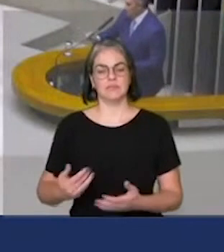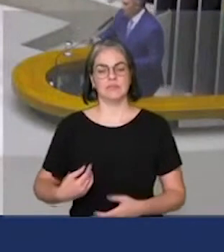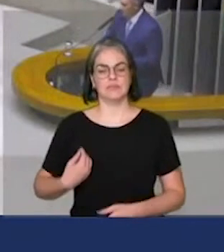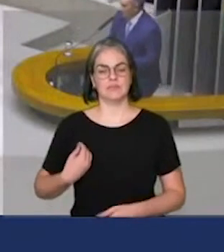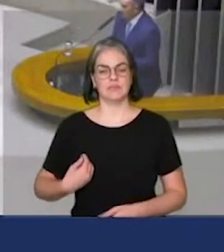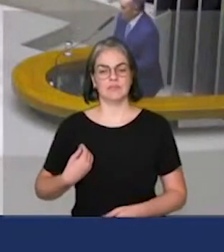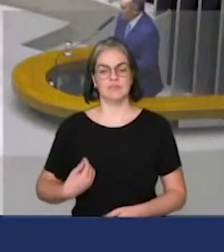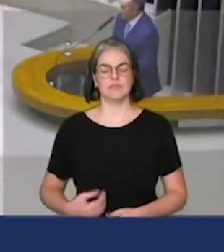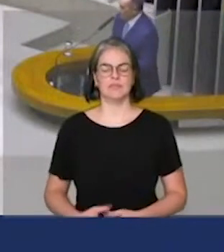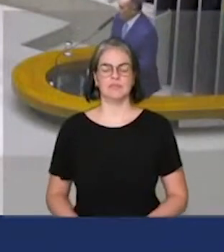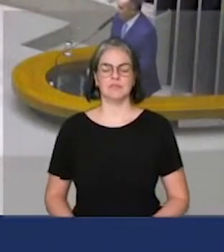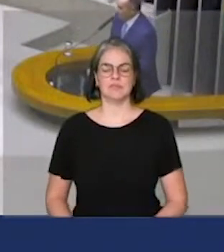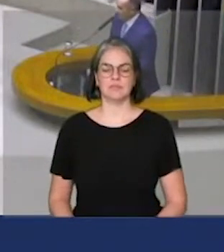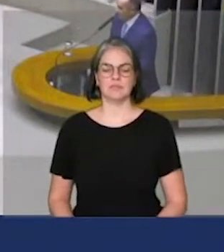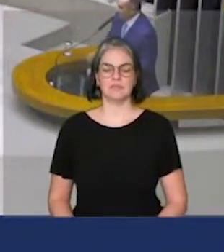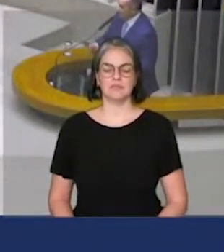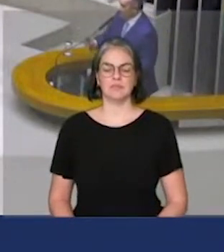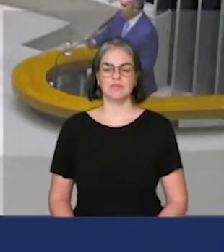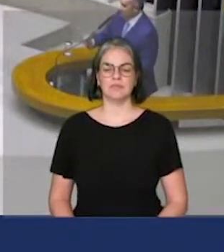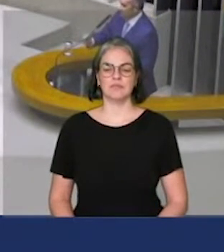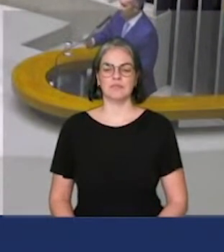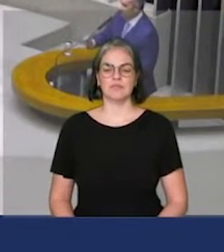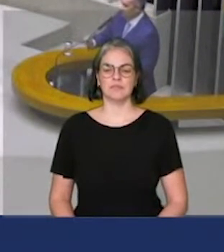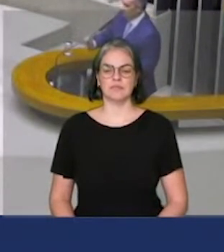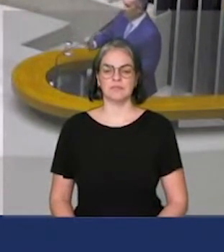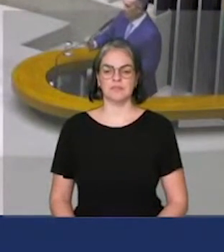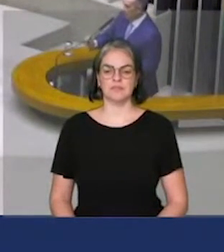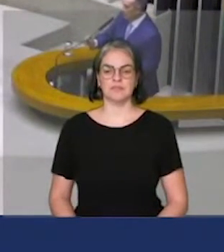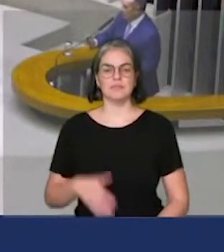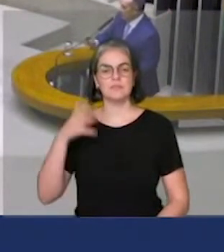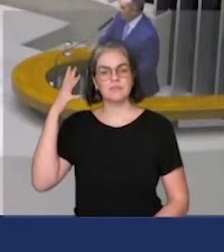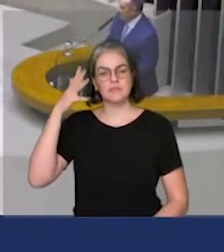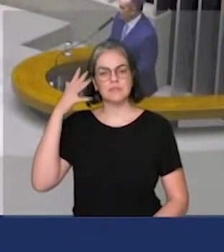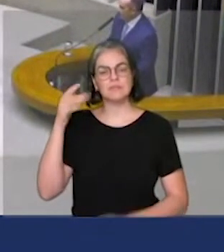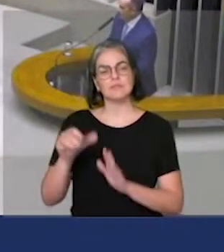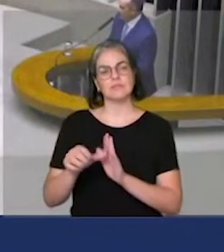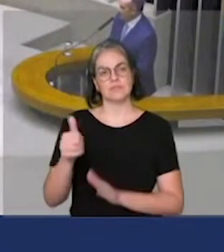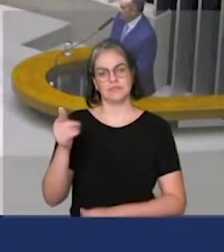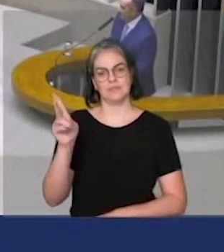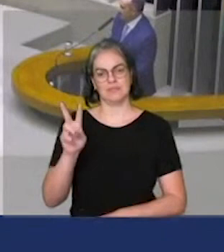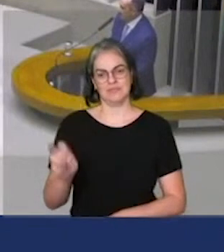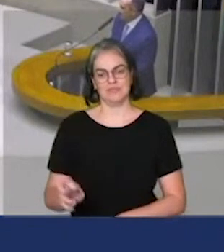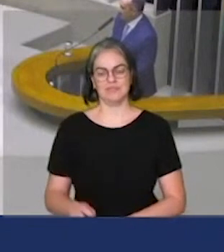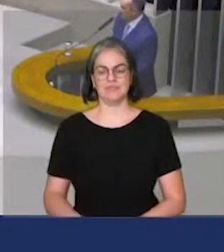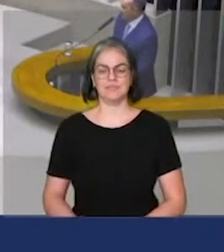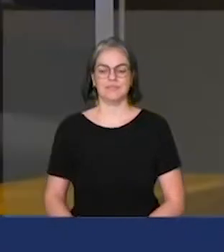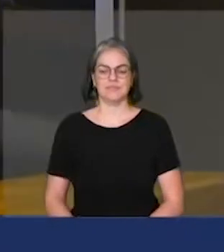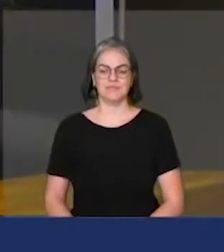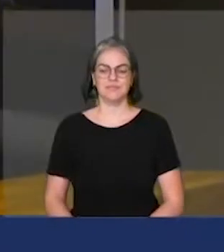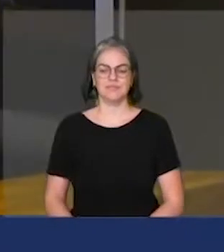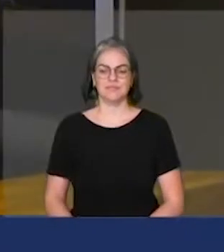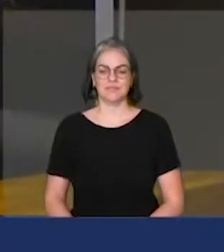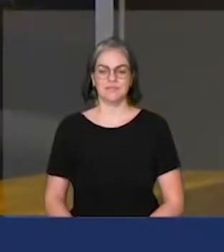Azevedo, do Rio Grande do Sul, que vai usar a tribuna pela primeira vez. Senhoras deputadas, senhores